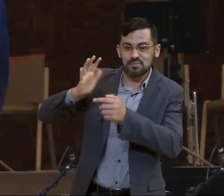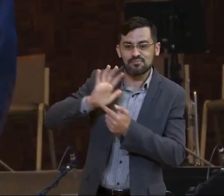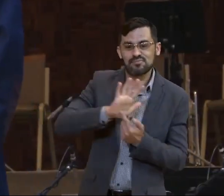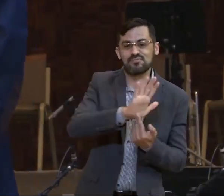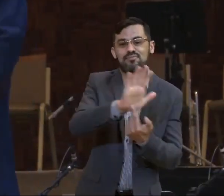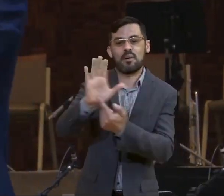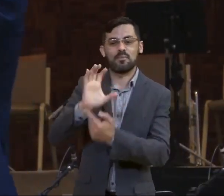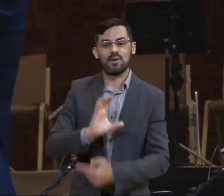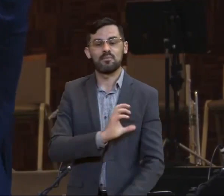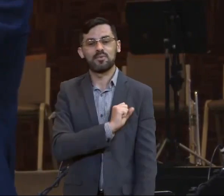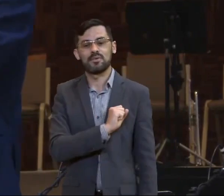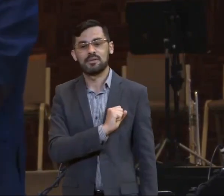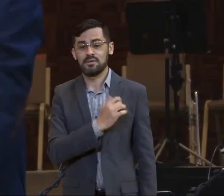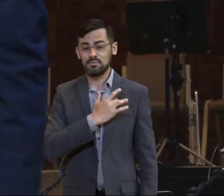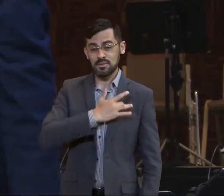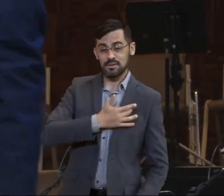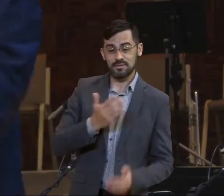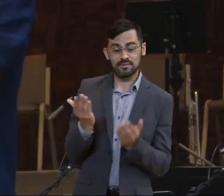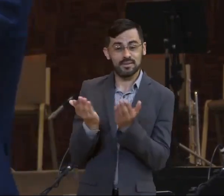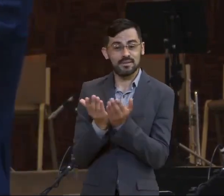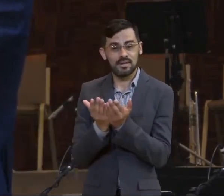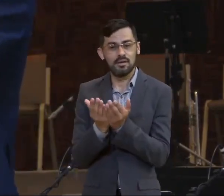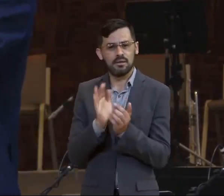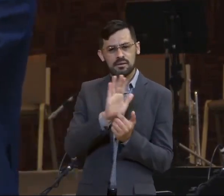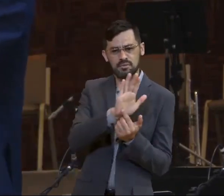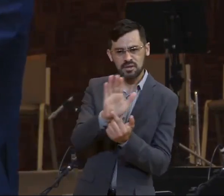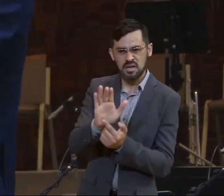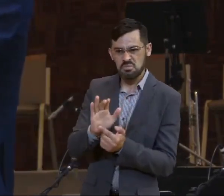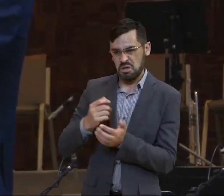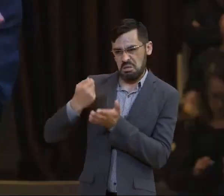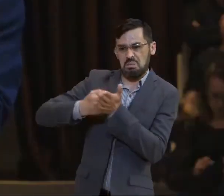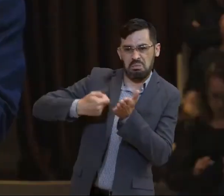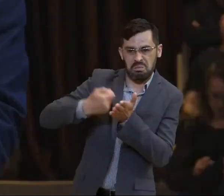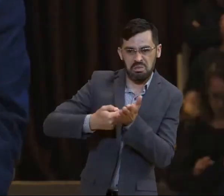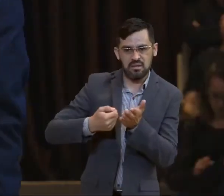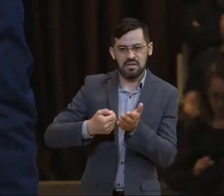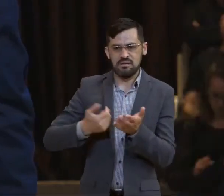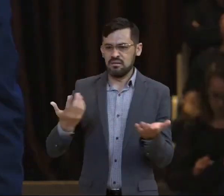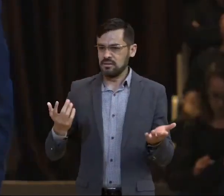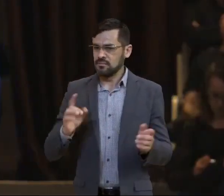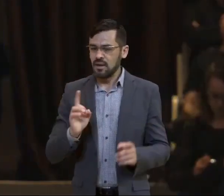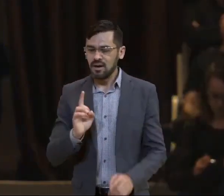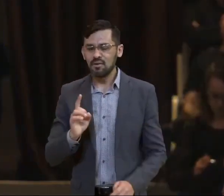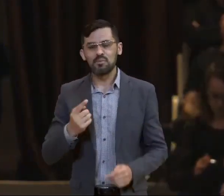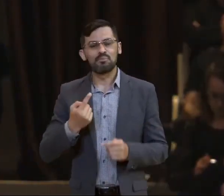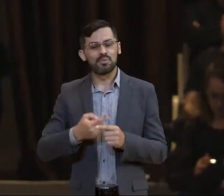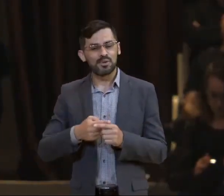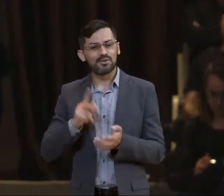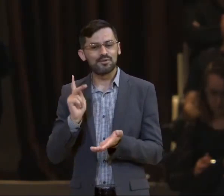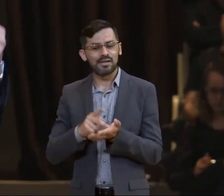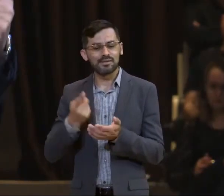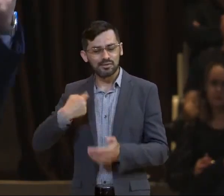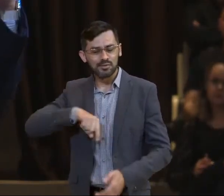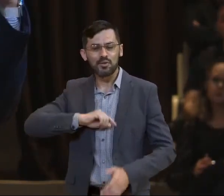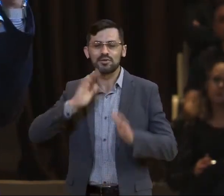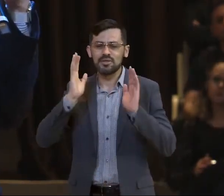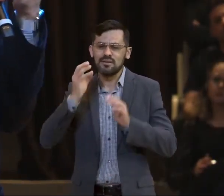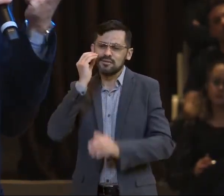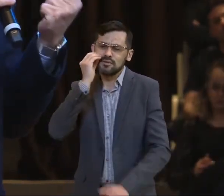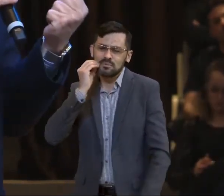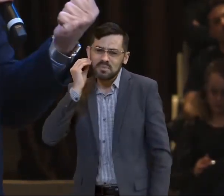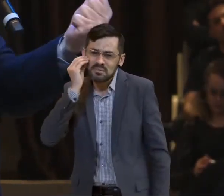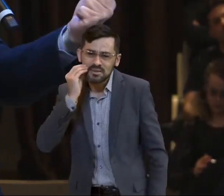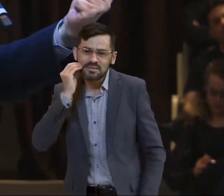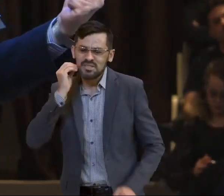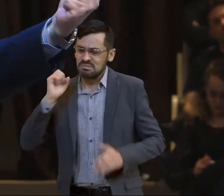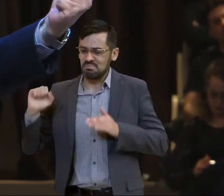piedade cristã é falar de Jesus para outros, não porque é uma obrigação, porque a gente quer convencer outros, mas porque nós estamos cheios